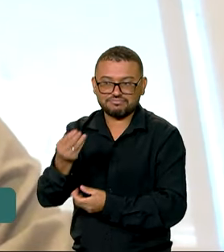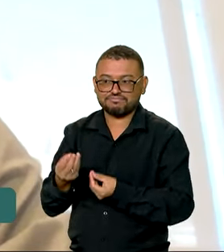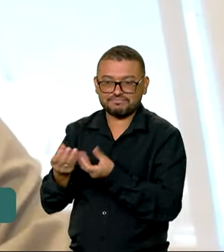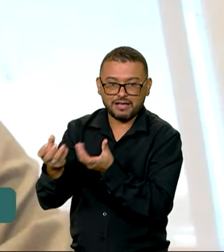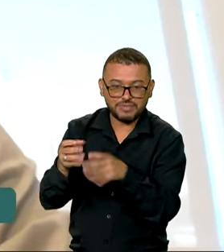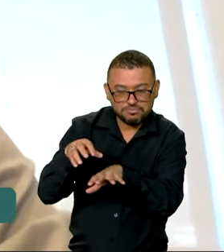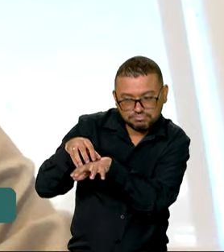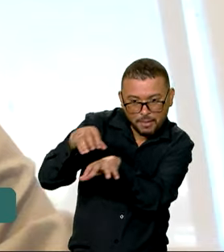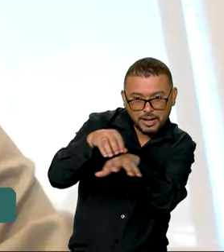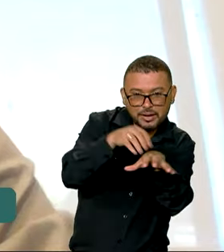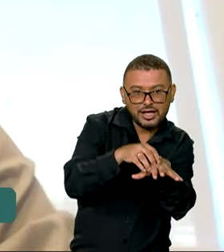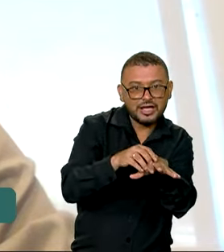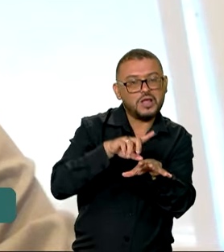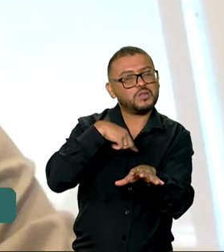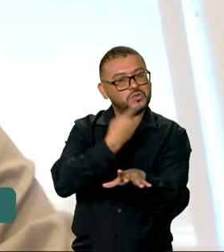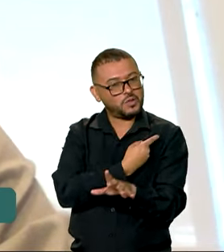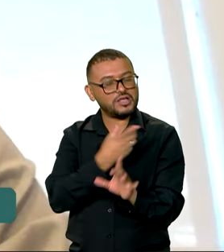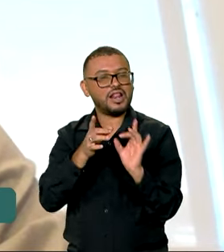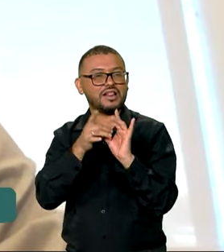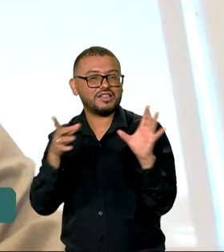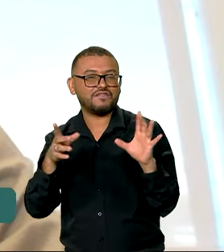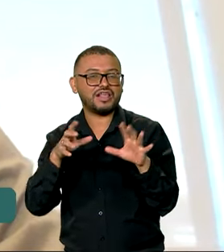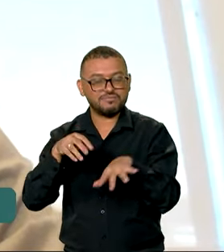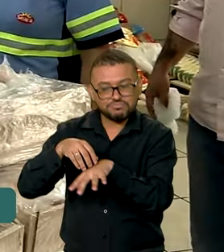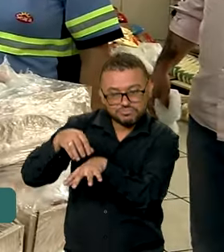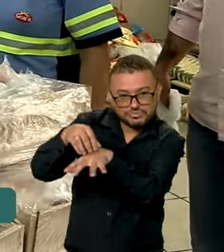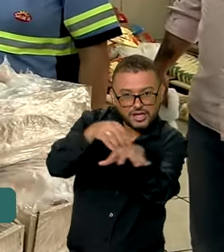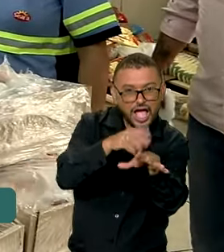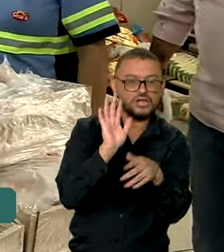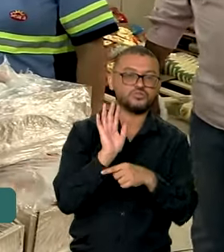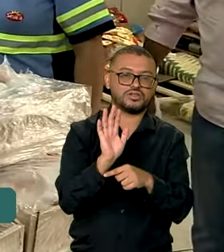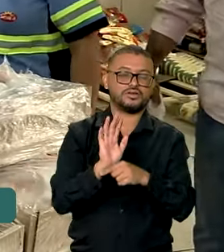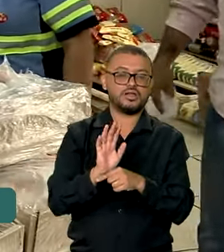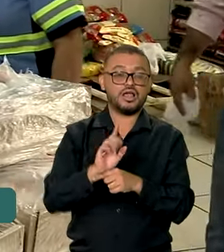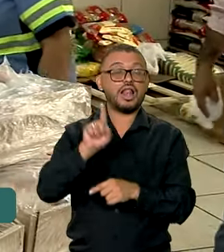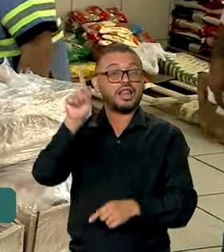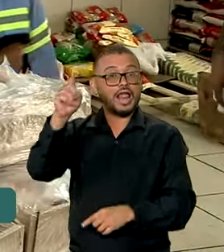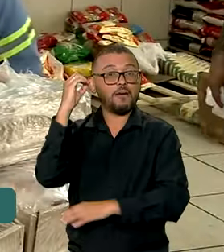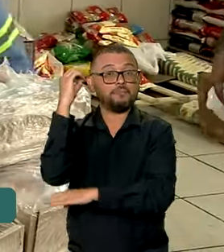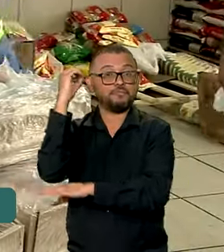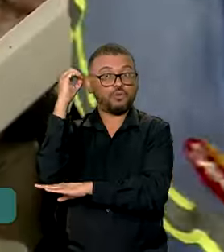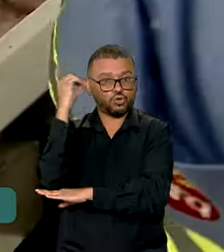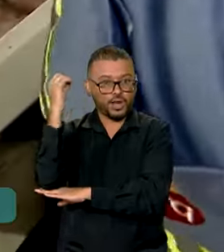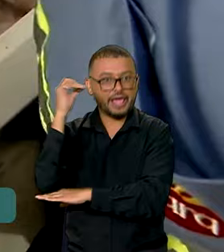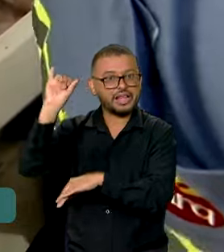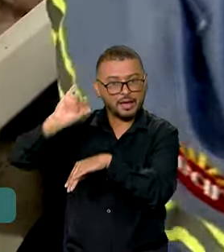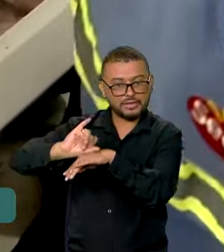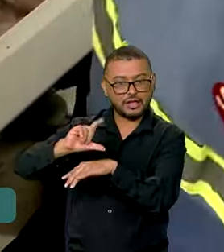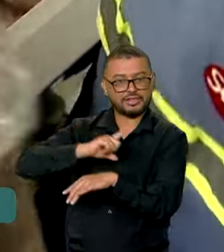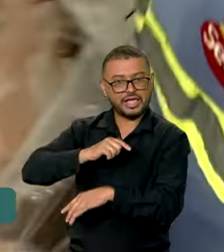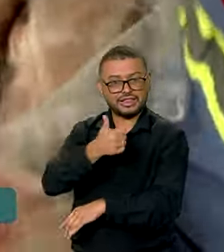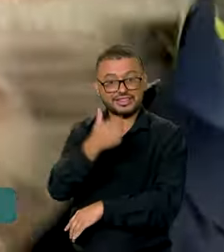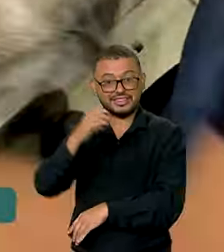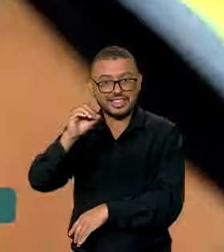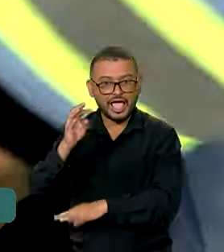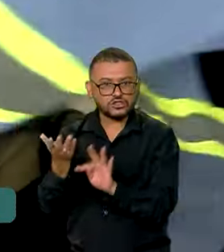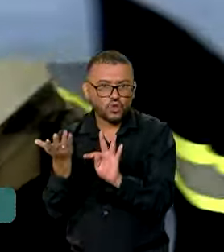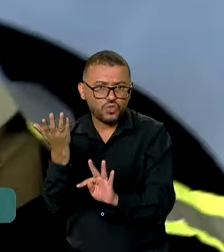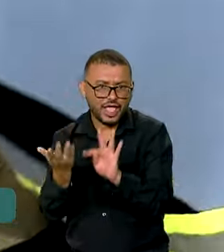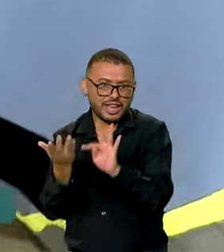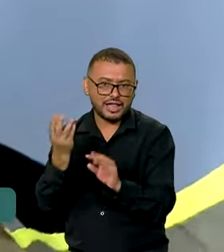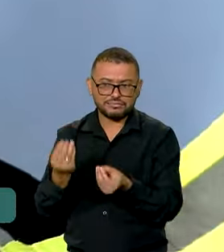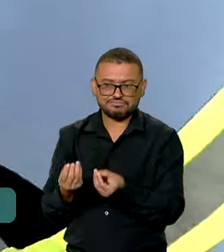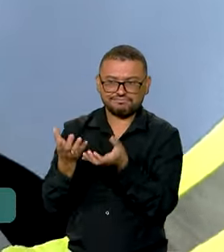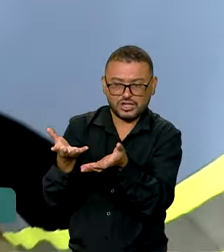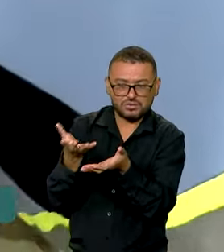nós estamos colocando também à disposição a nossa logística. Na capital, Porto Alegre, foram entregues 10 toneladas do